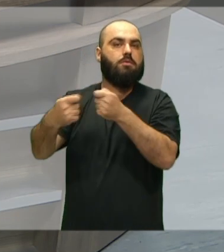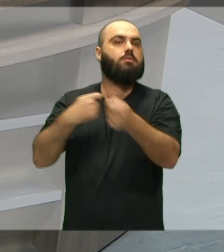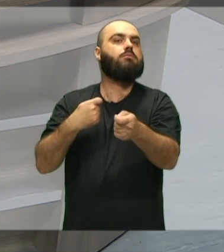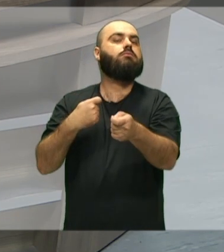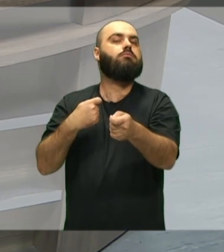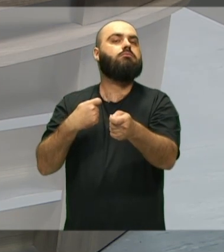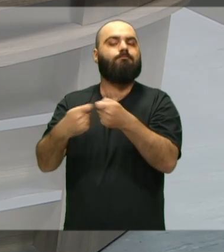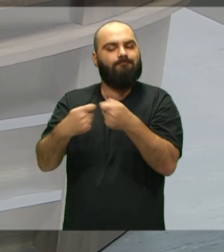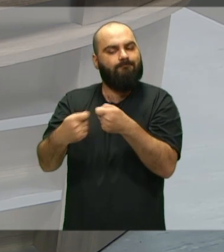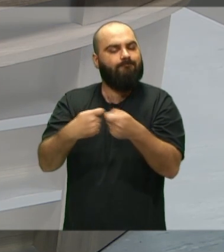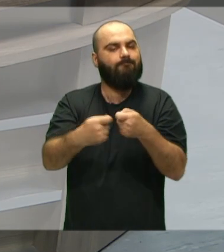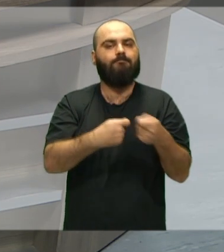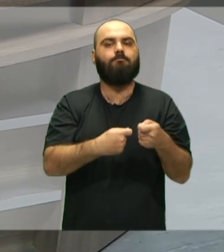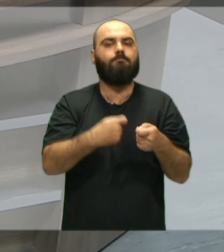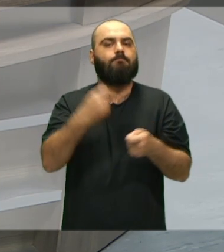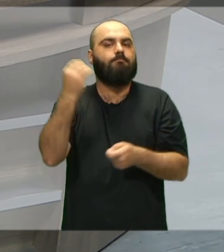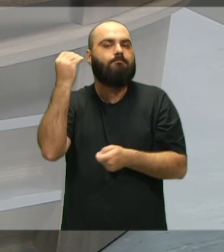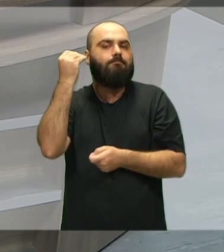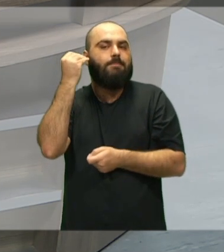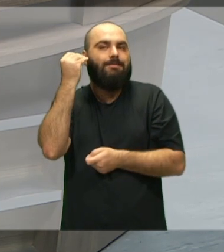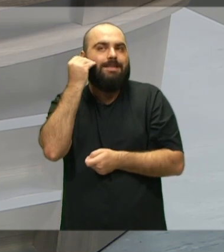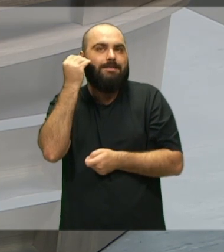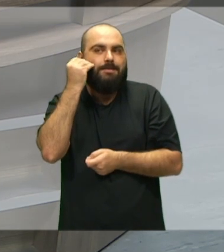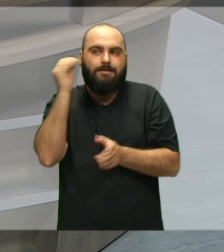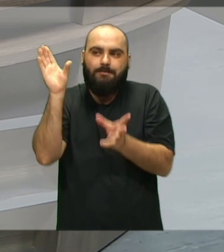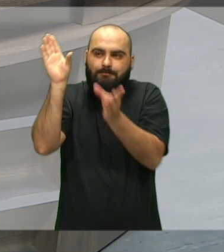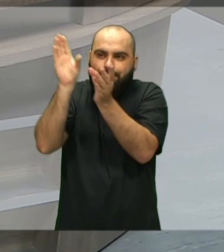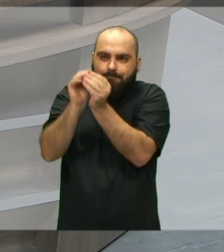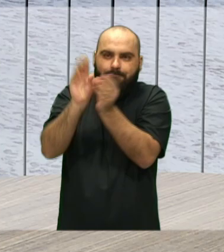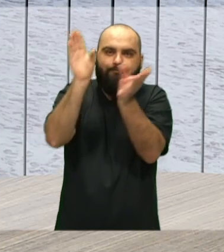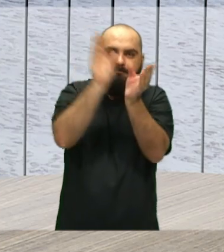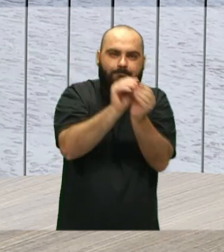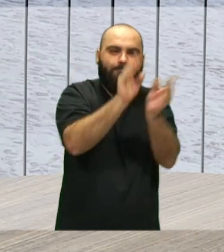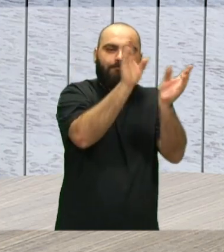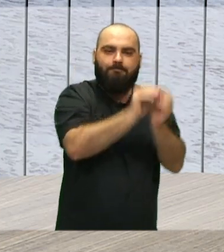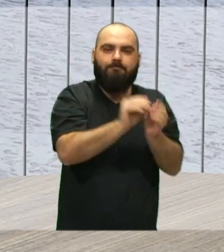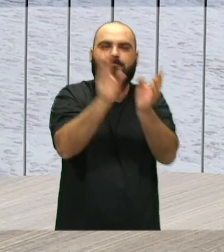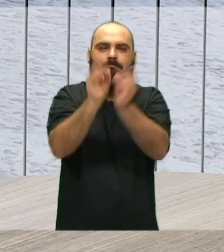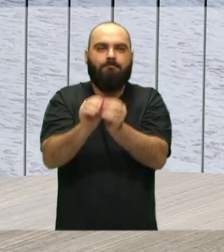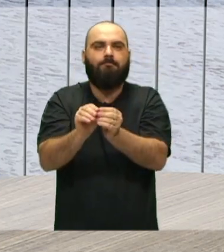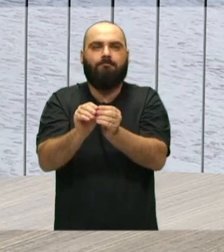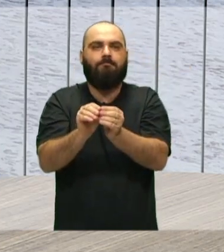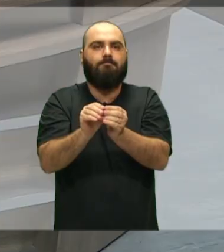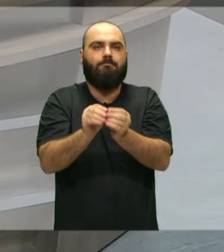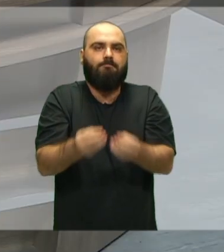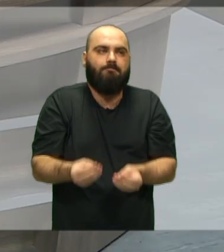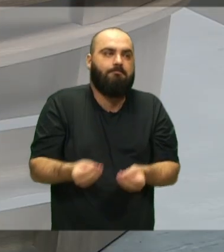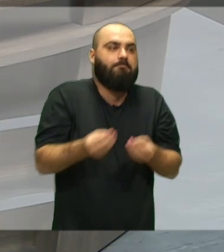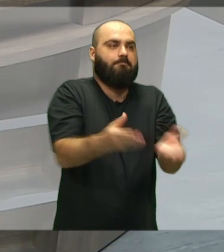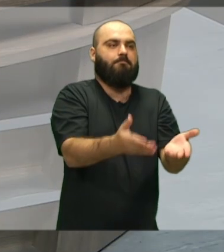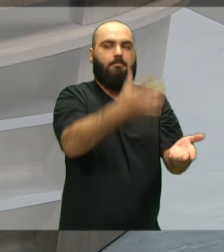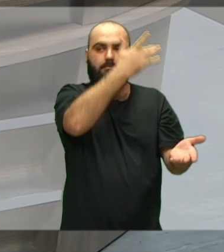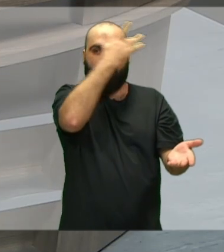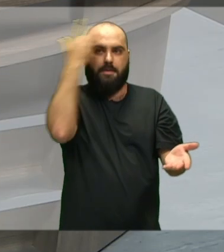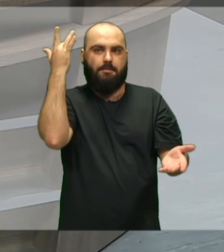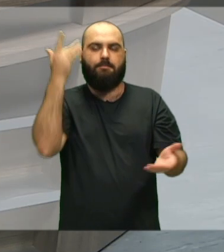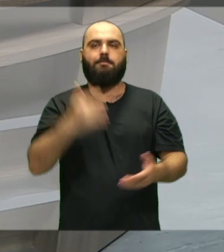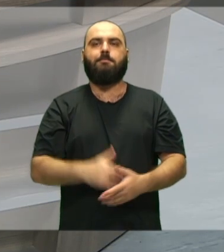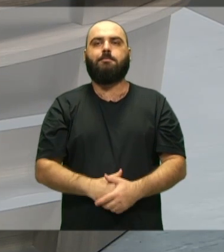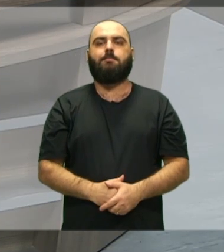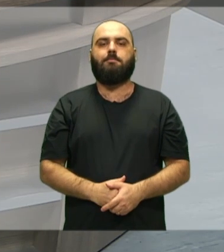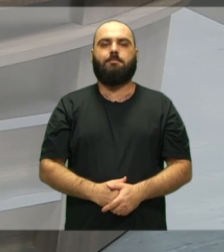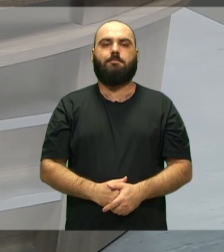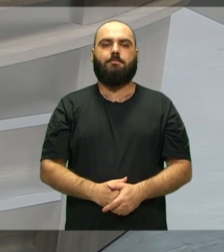eu tento trazer essa paixão que eu tenho para todos que tentam me ouvir. E assim, eu